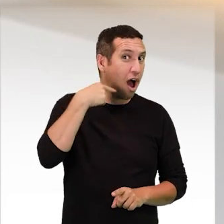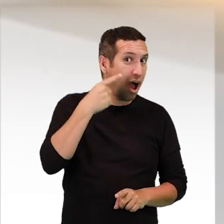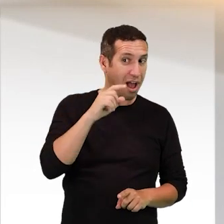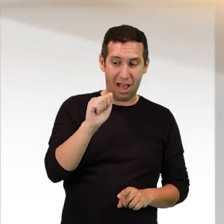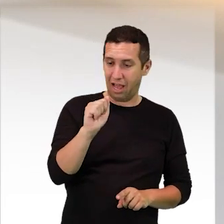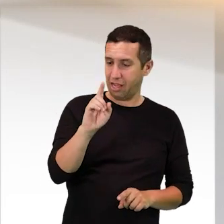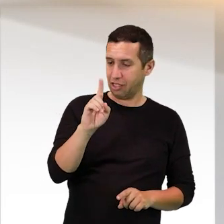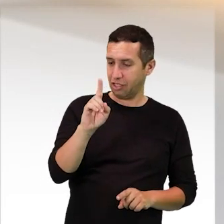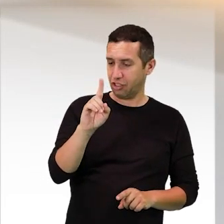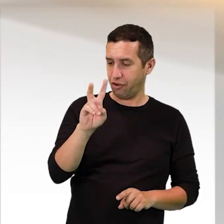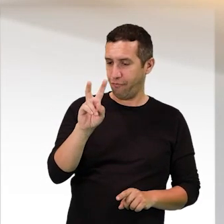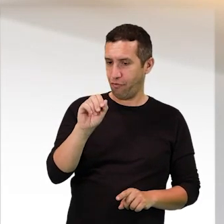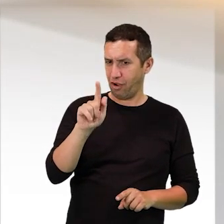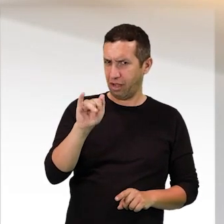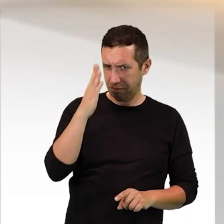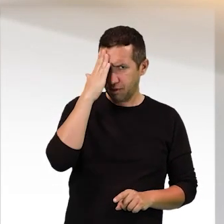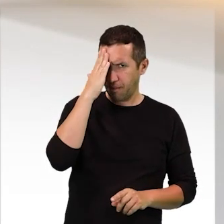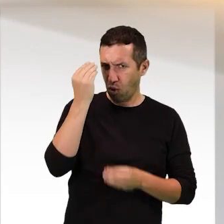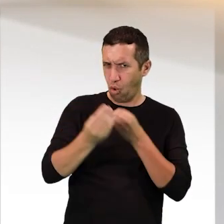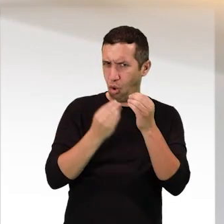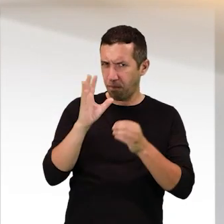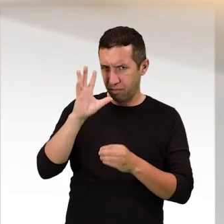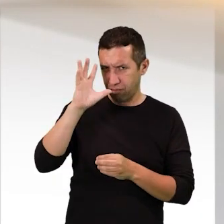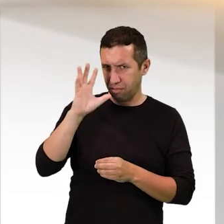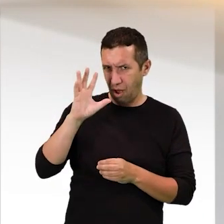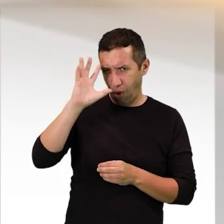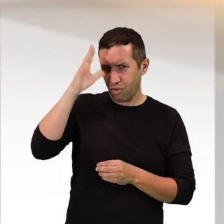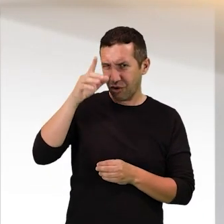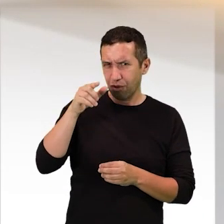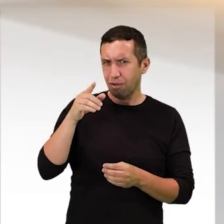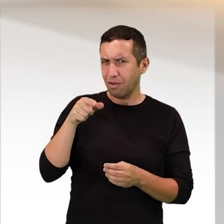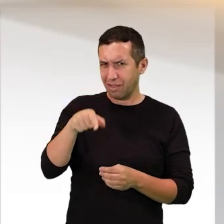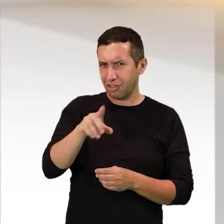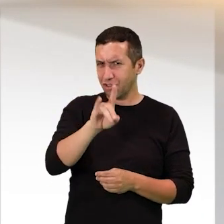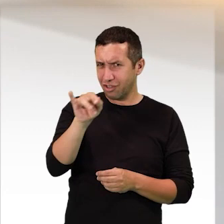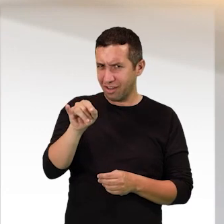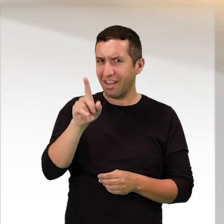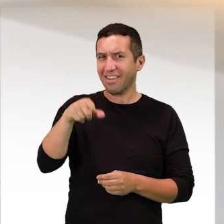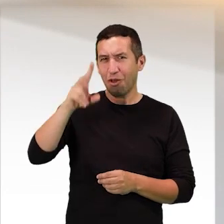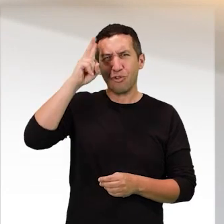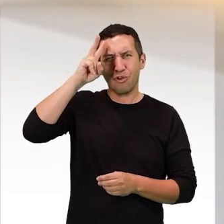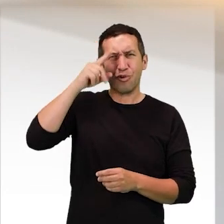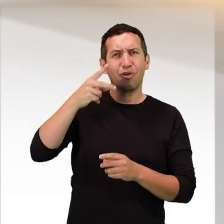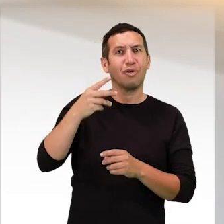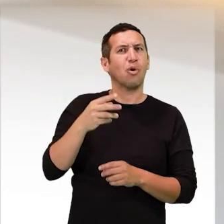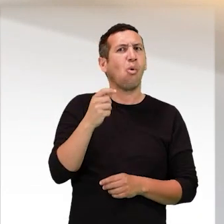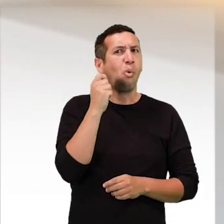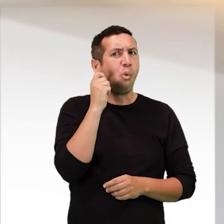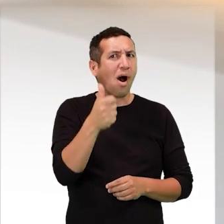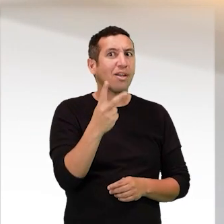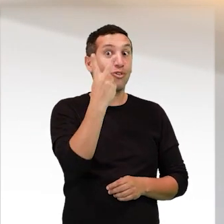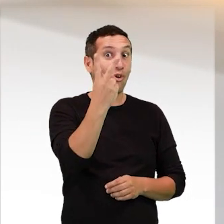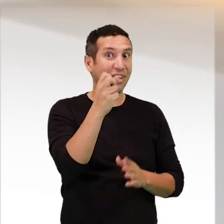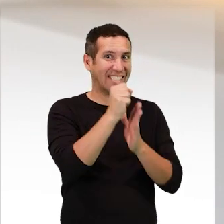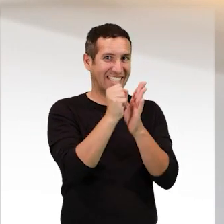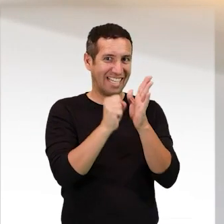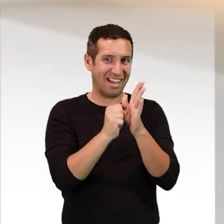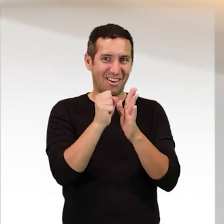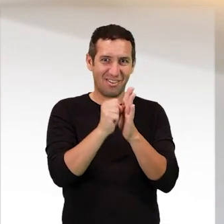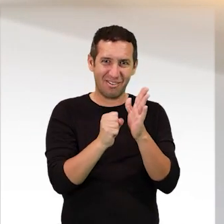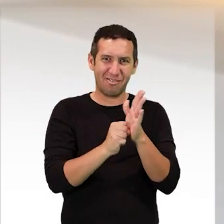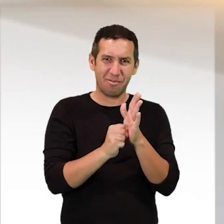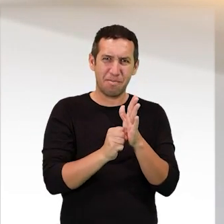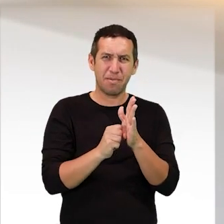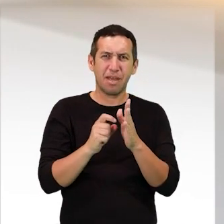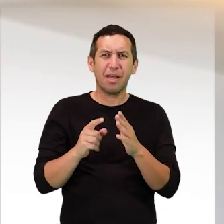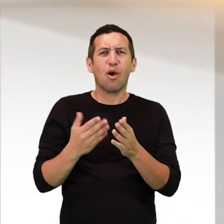sabe como surgiu essa data? A resposta tem tudo a ver com a própria história da profissão, que há quase 2 séculos